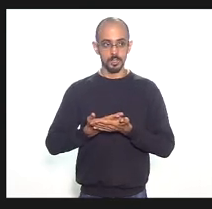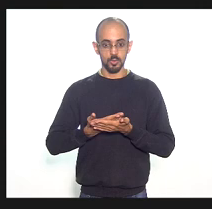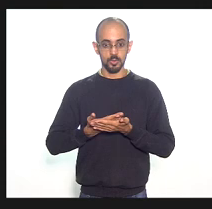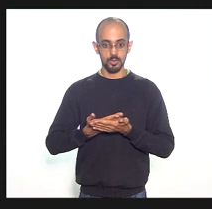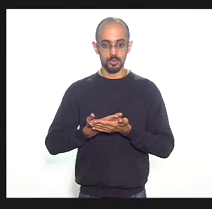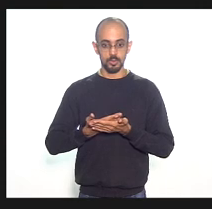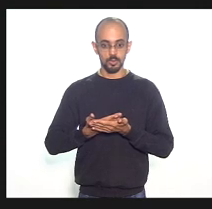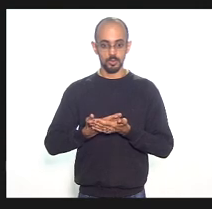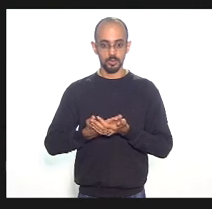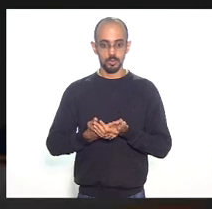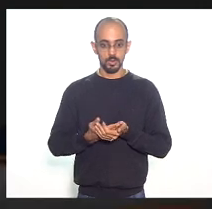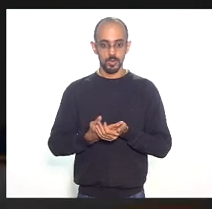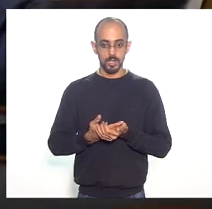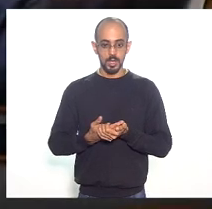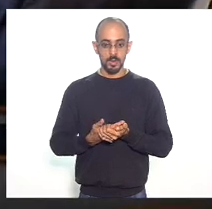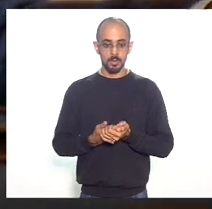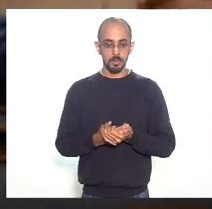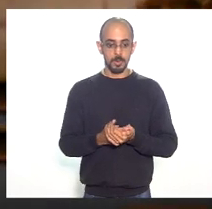e ideológico